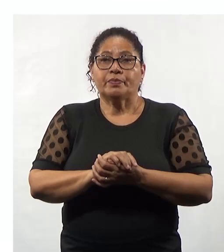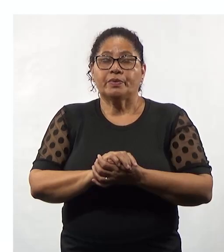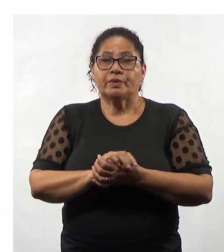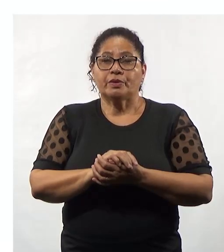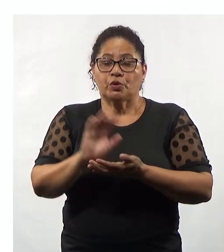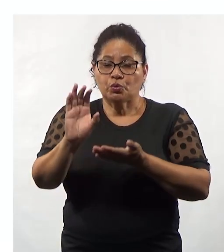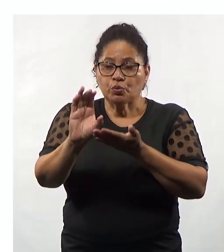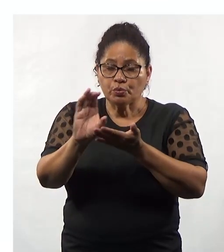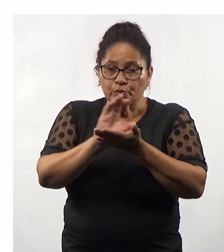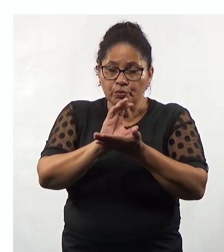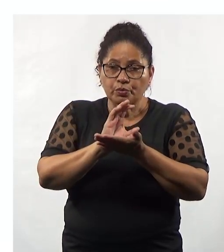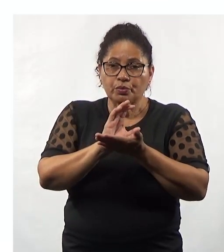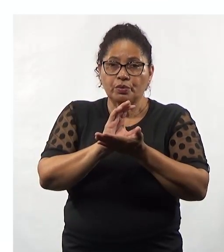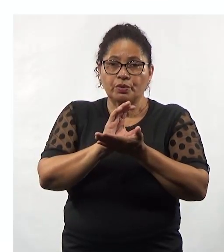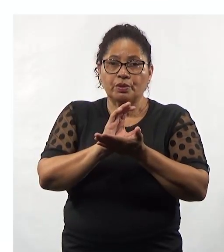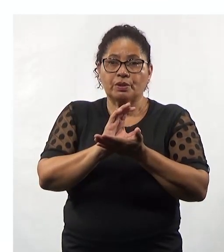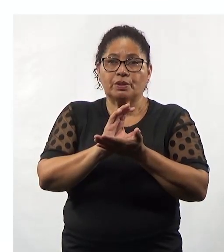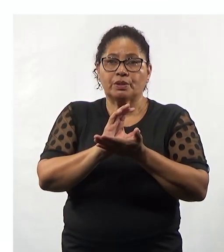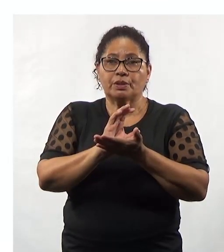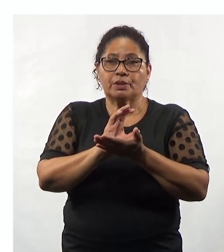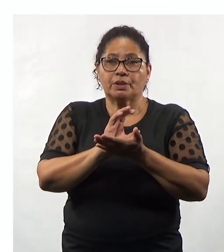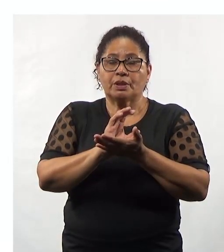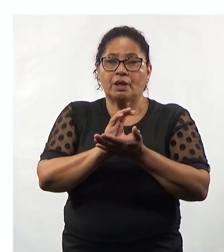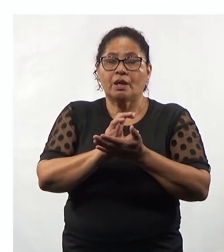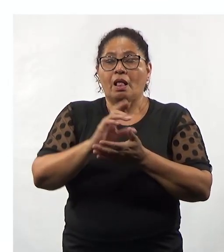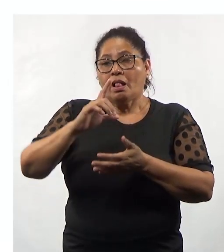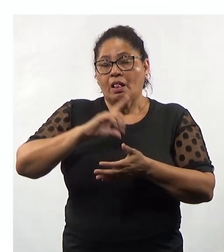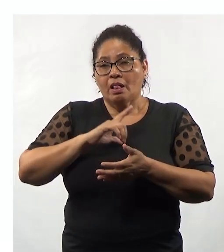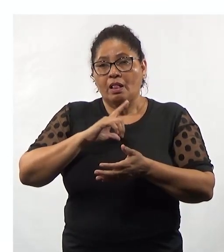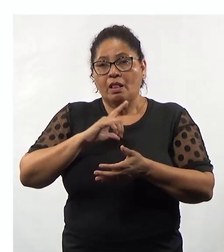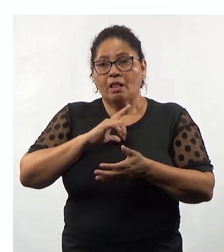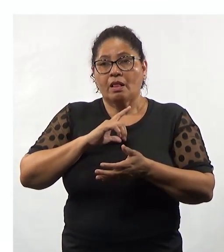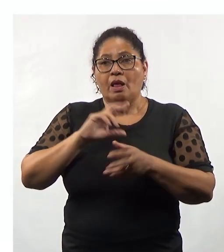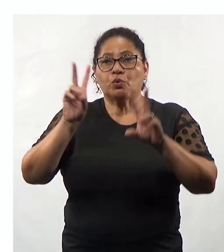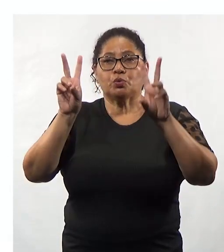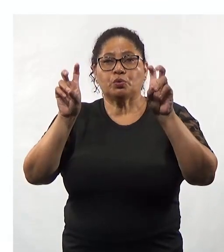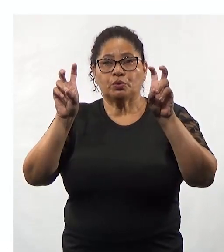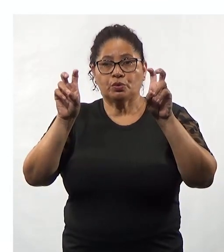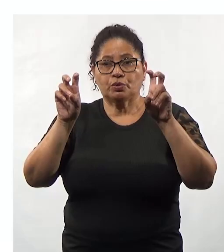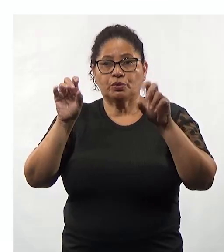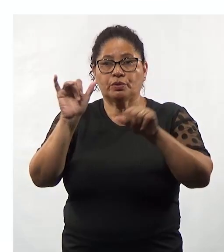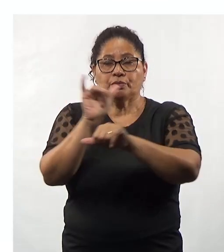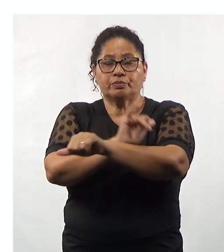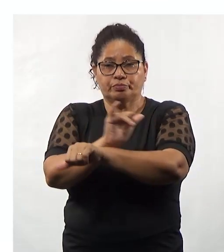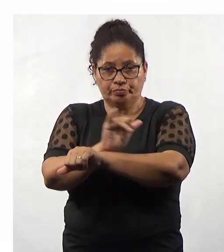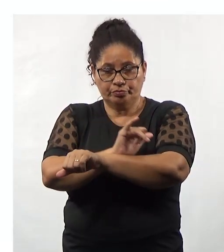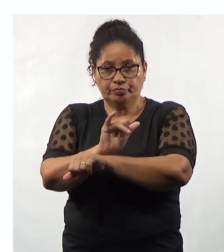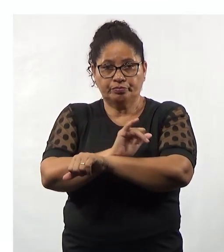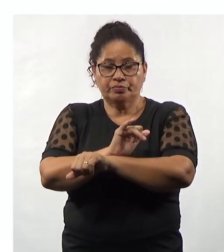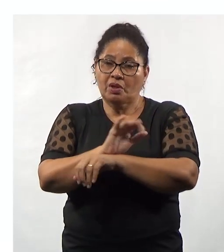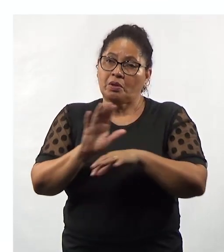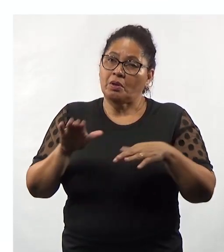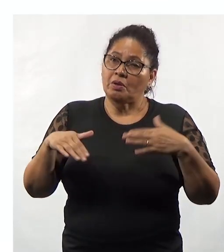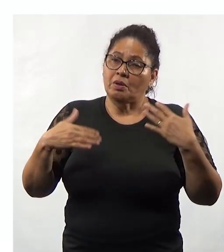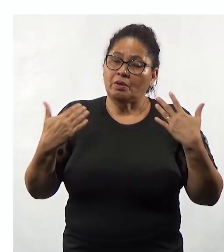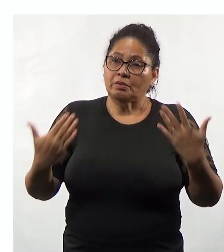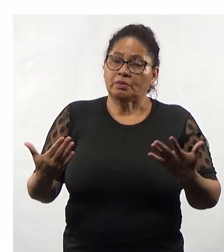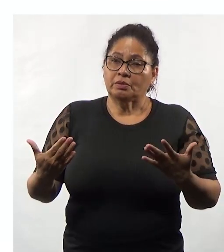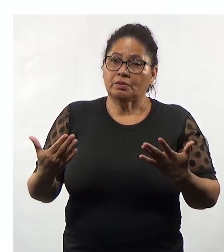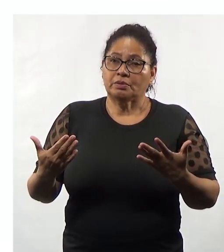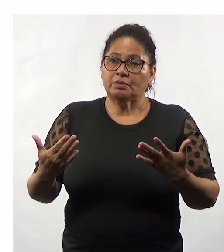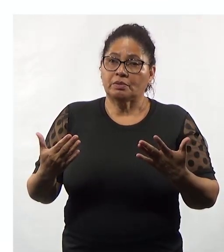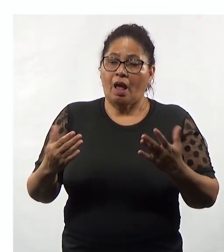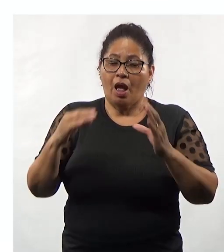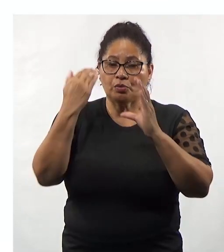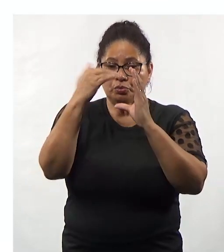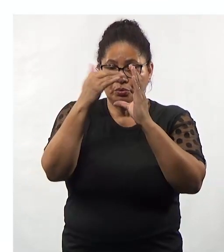de orçamento, não é? Nós teremos um tema estratégico. Não é? Então,